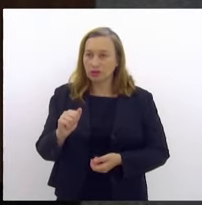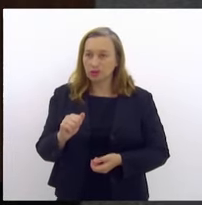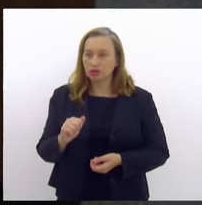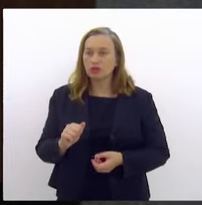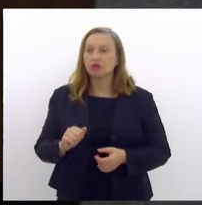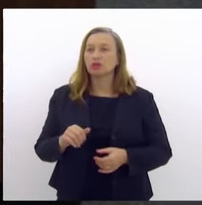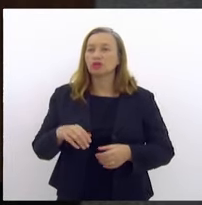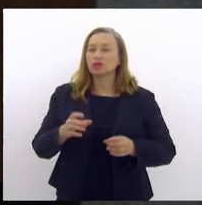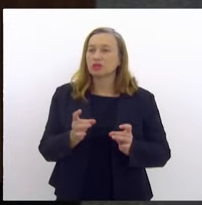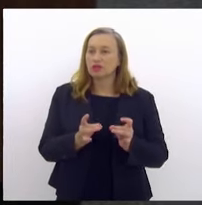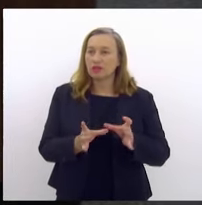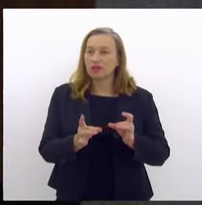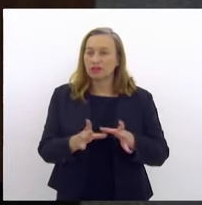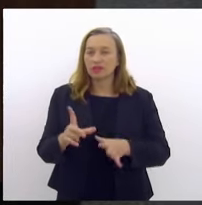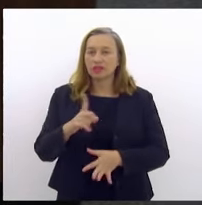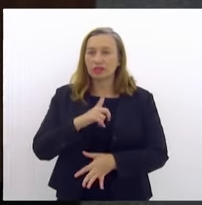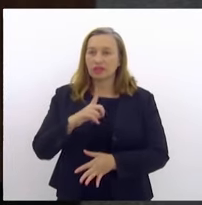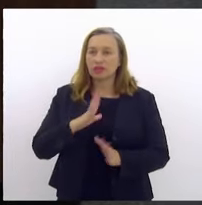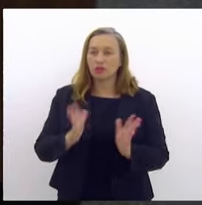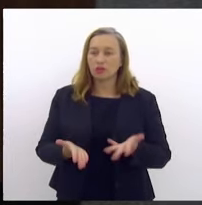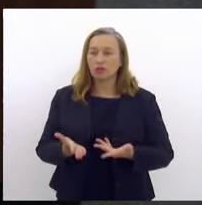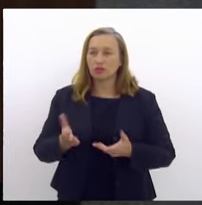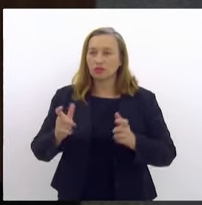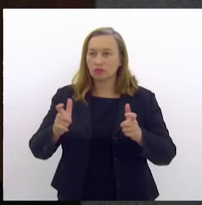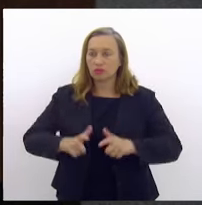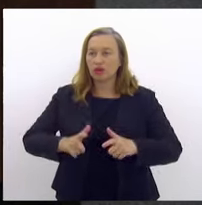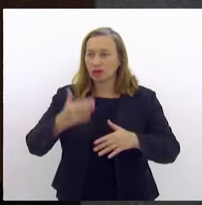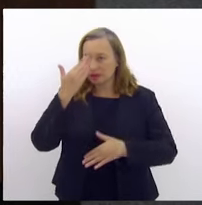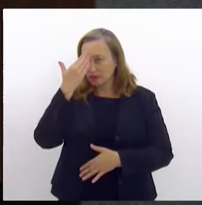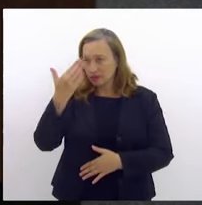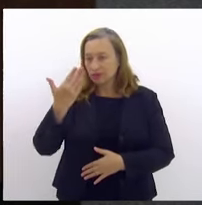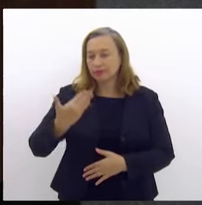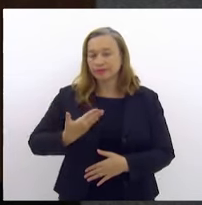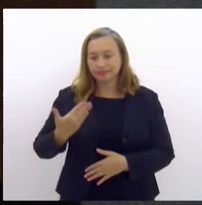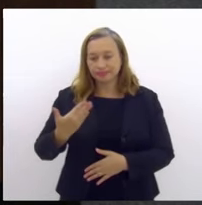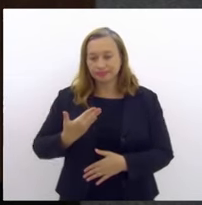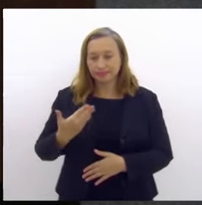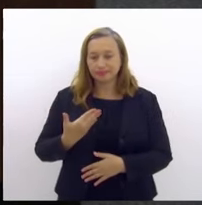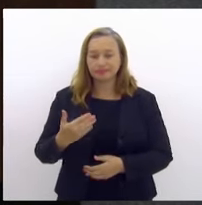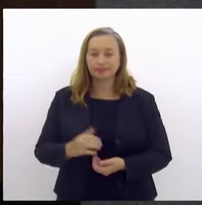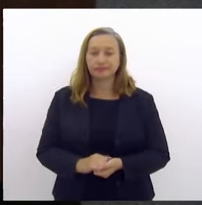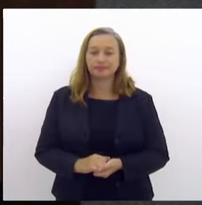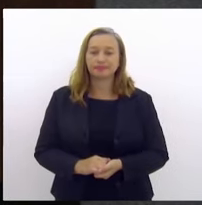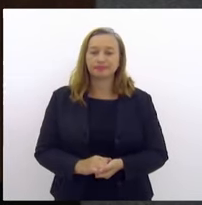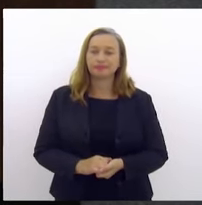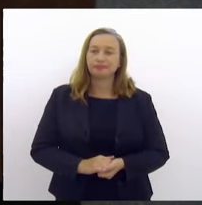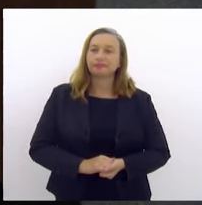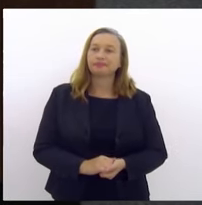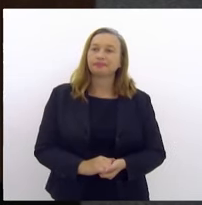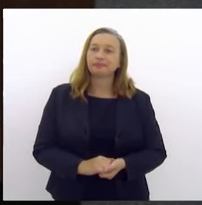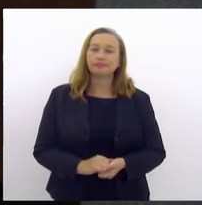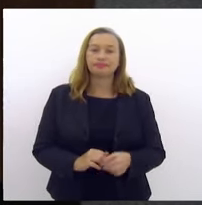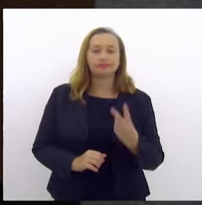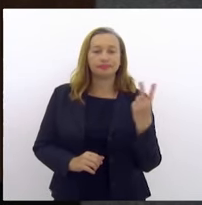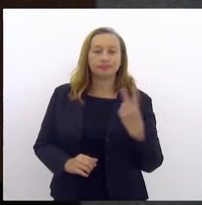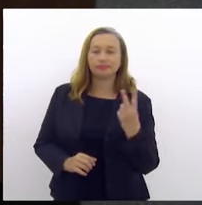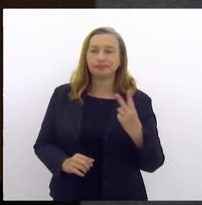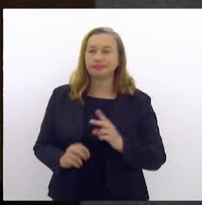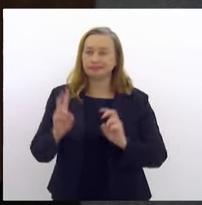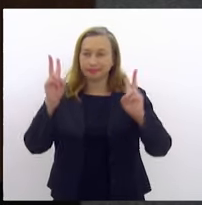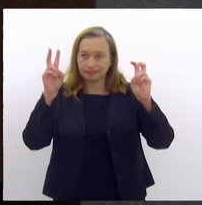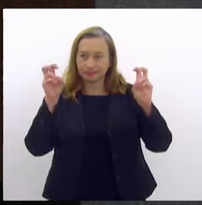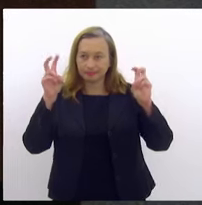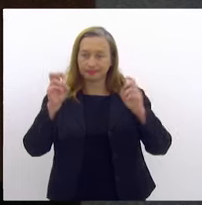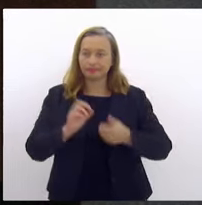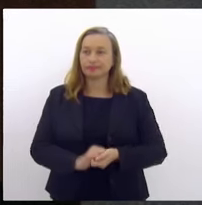do comércio que tem hoje lá. Então, agradeço os colegas por onde tramitou essas duas matérias